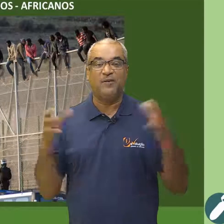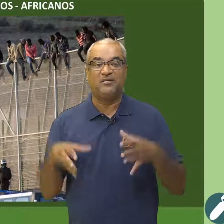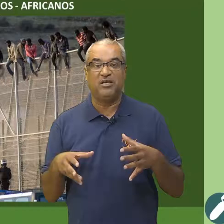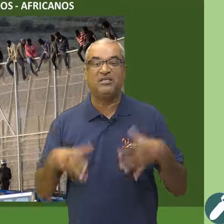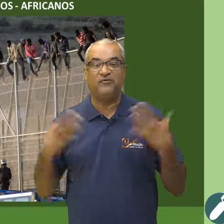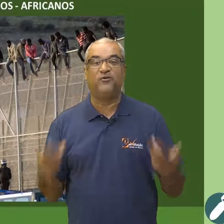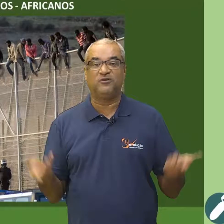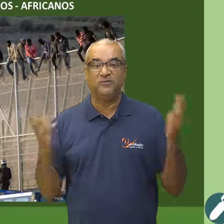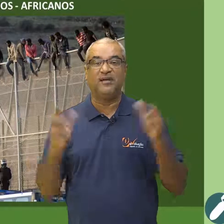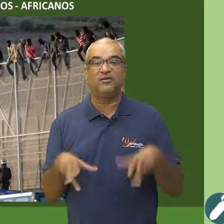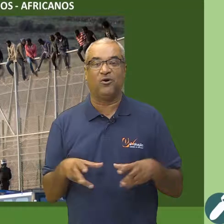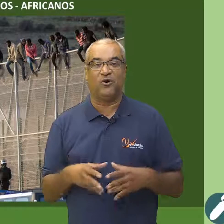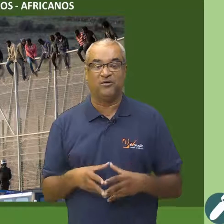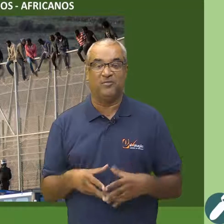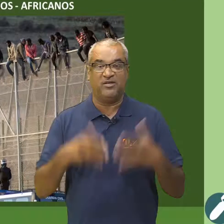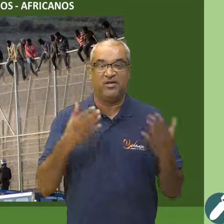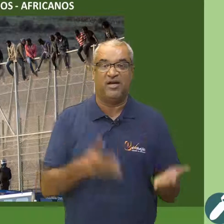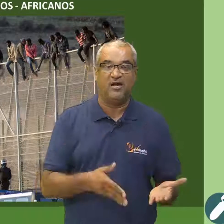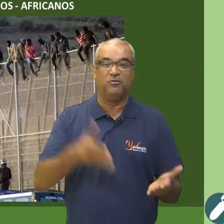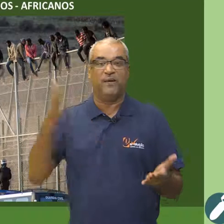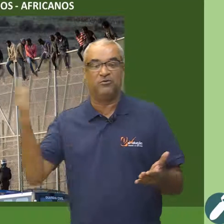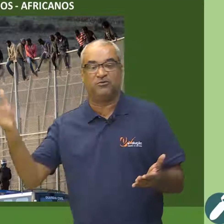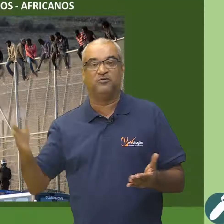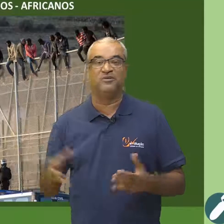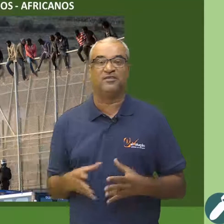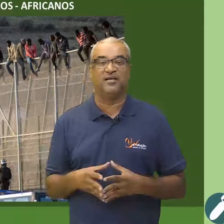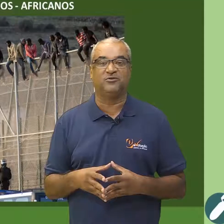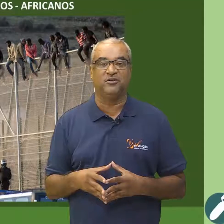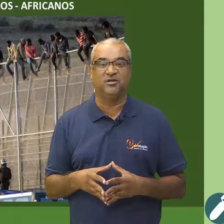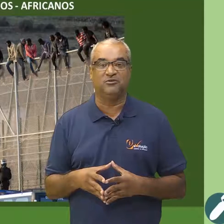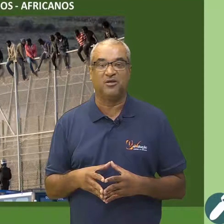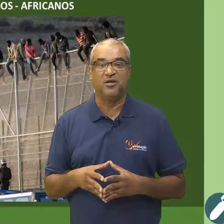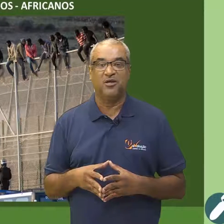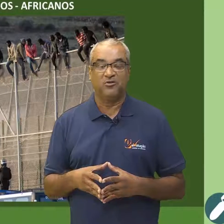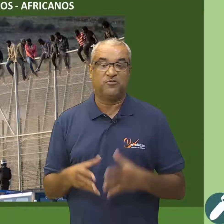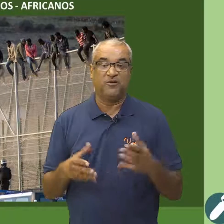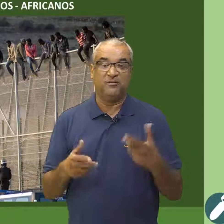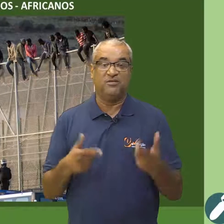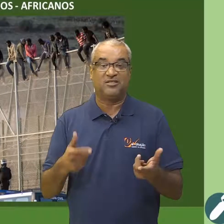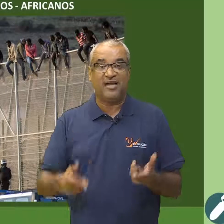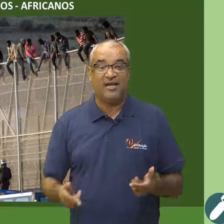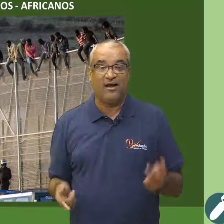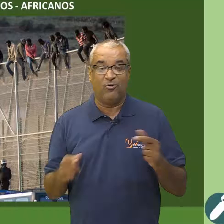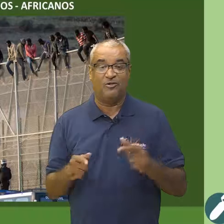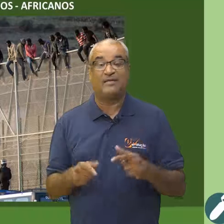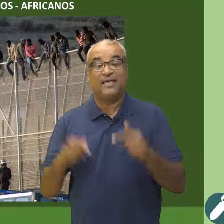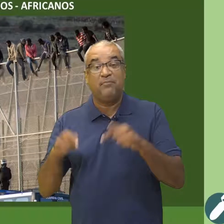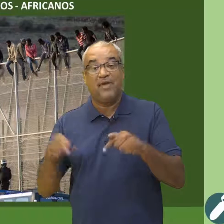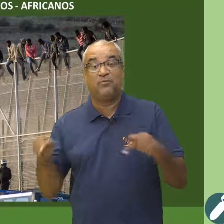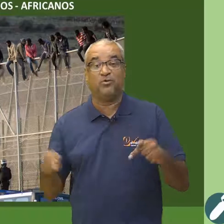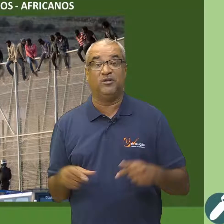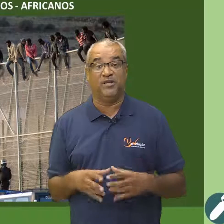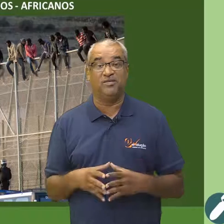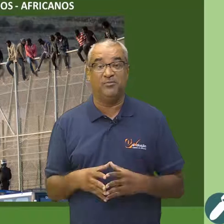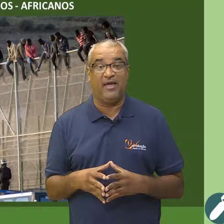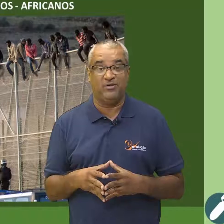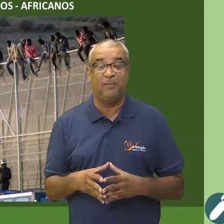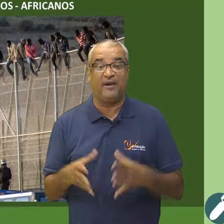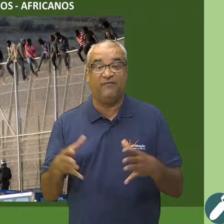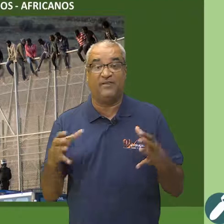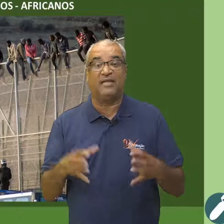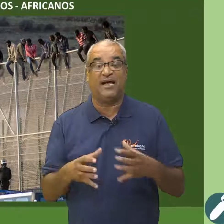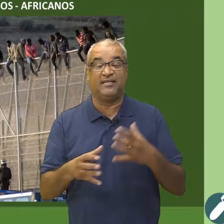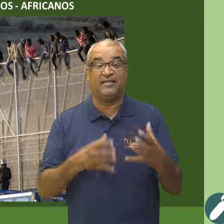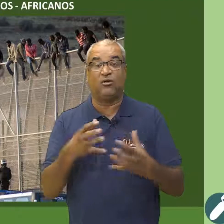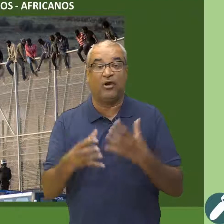tentar impedir esse fluxo migratório de mexicanos para o sul dos Estados Unidos. Nós podemos destacar hoje, até mesmo no Oriente Médio,